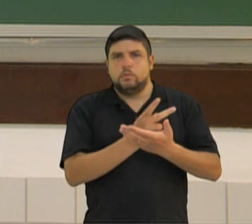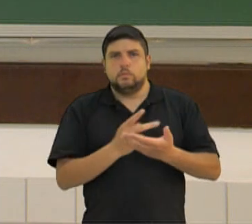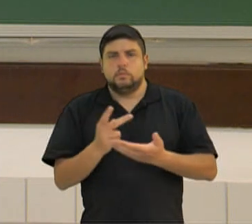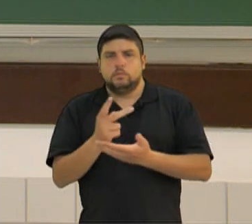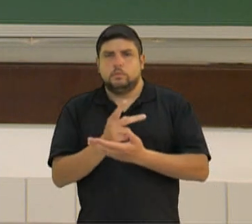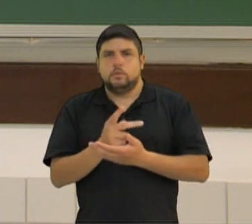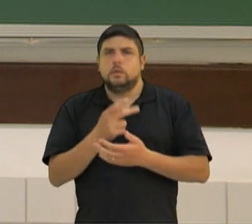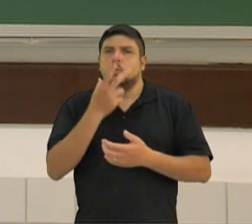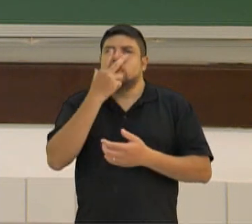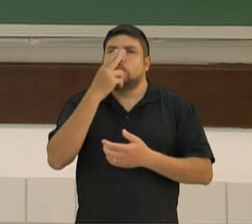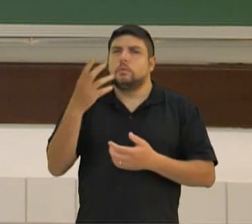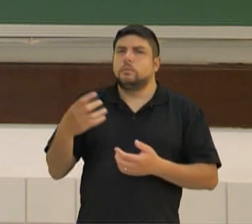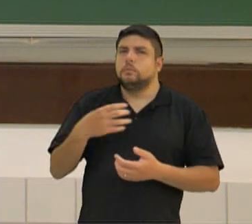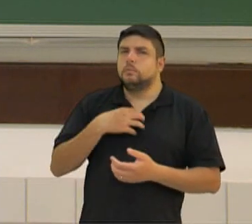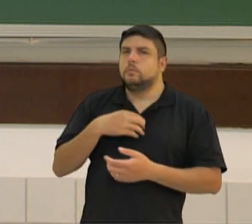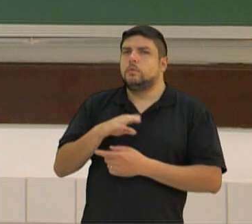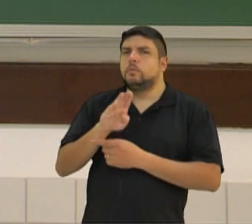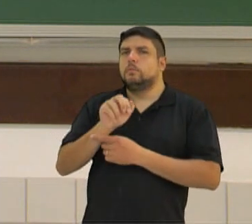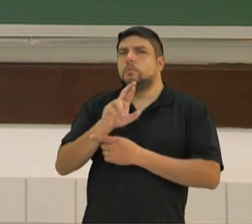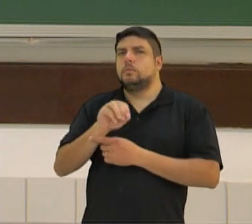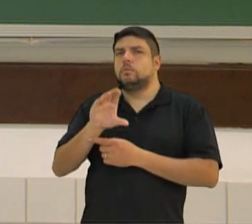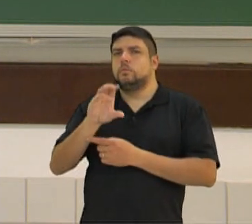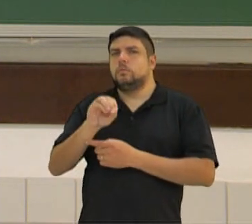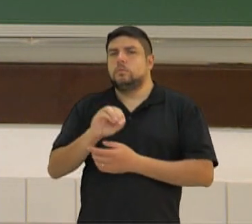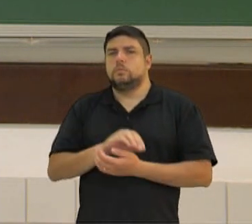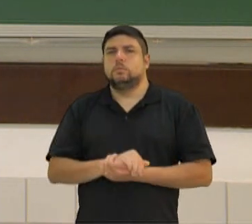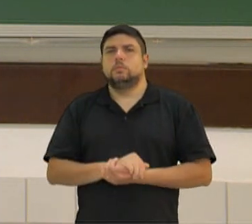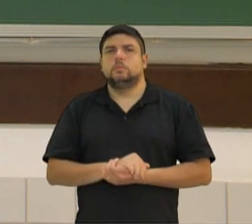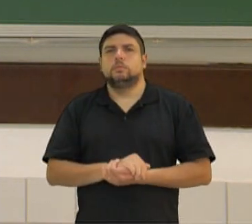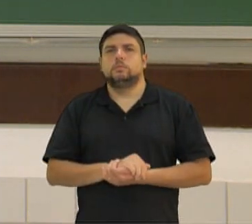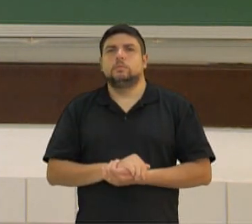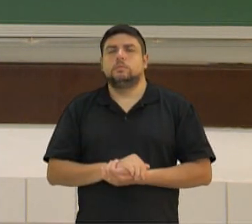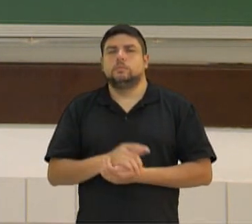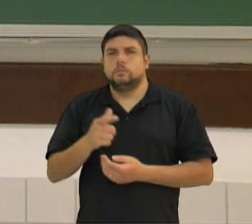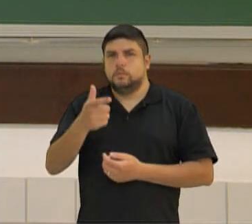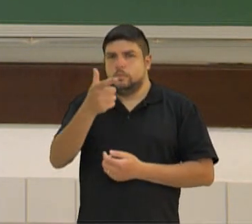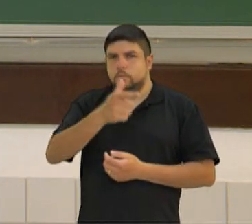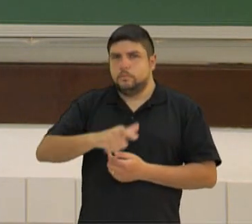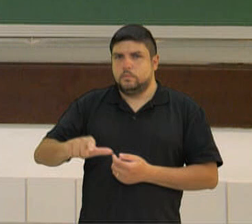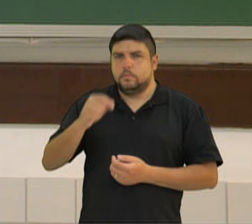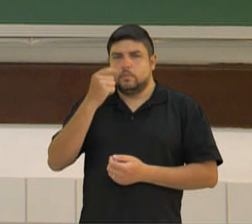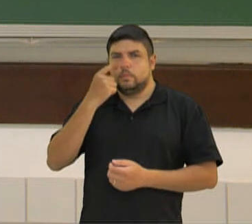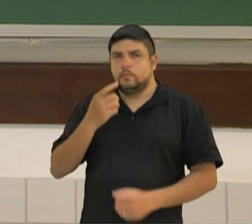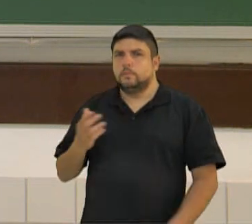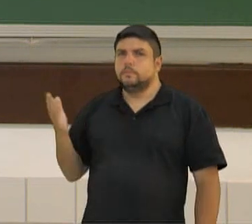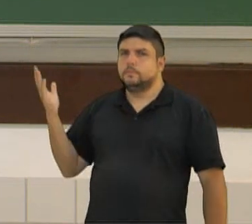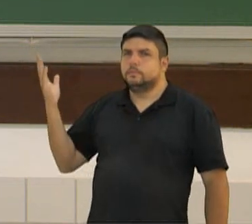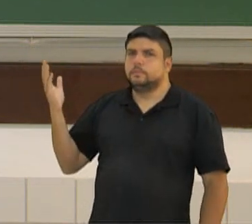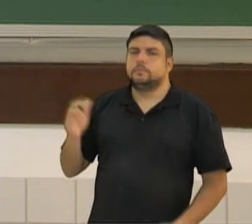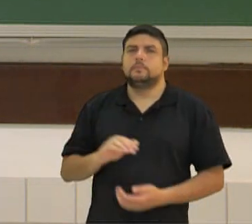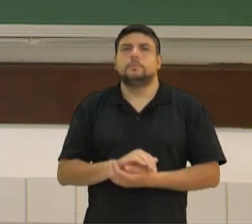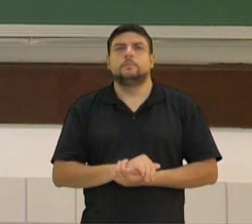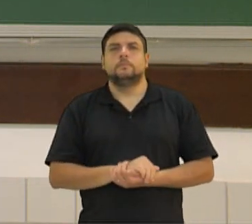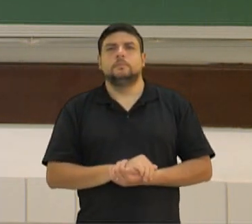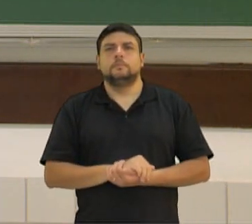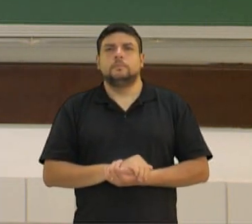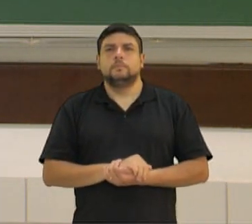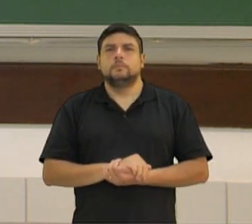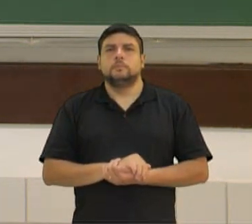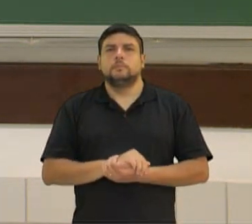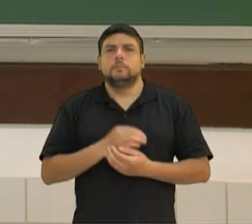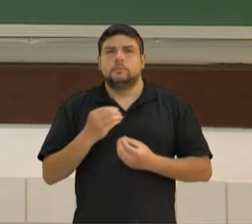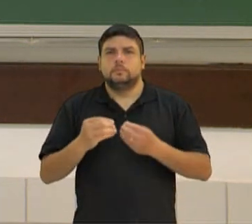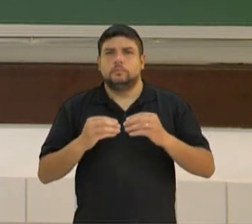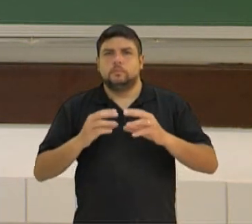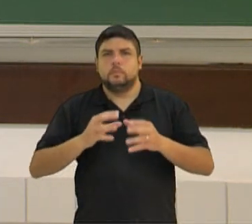característica barroca, tá? Mais uma variante dessas asas, né? Nesse